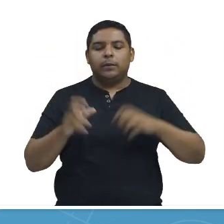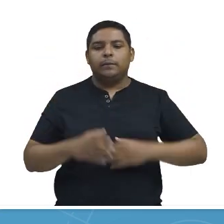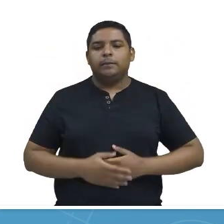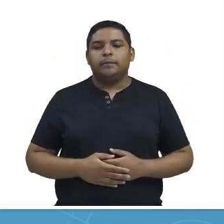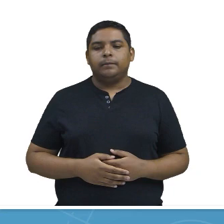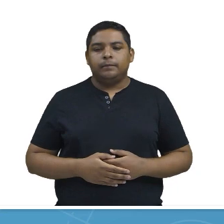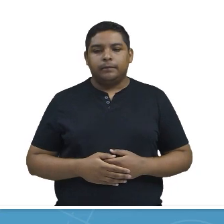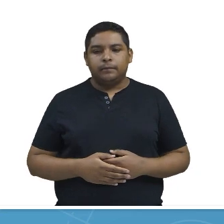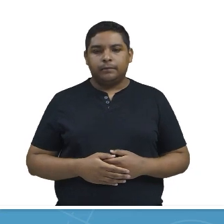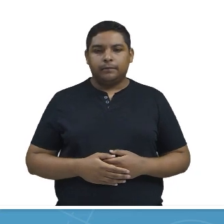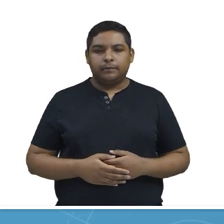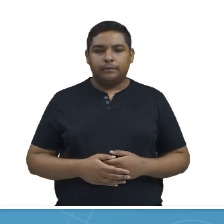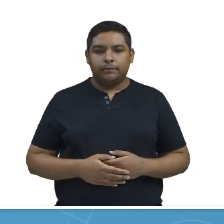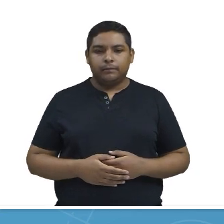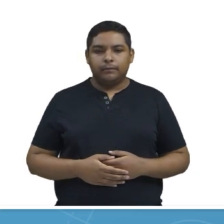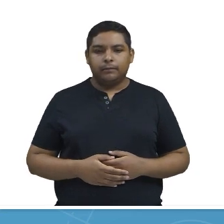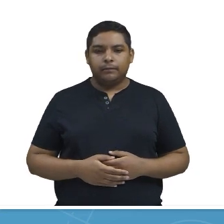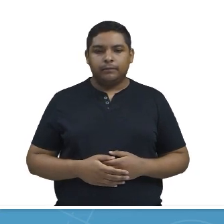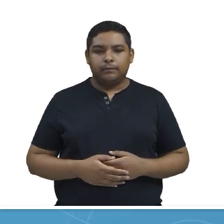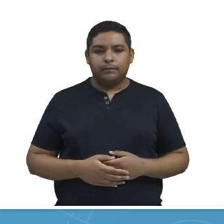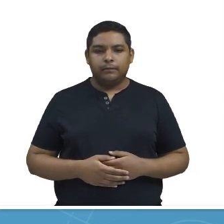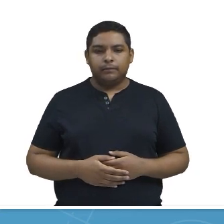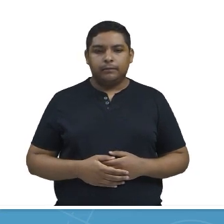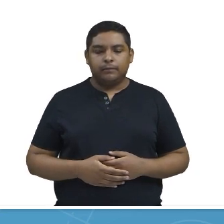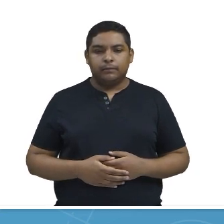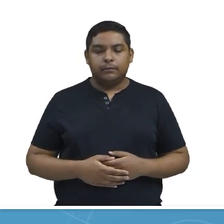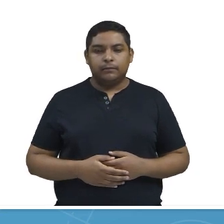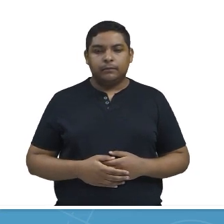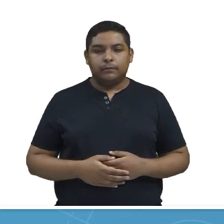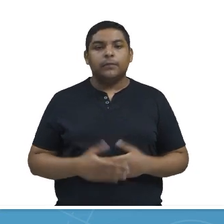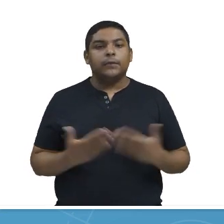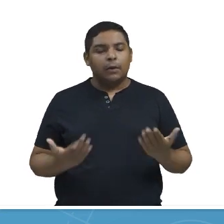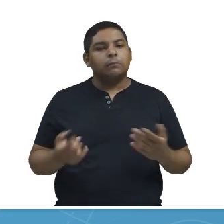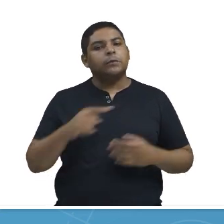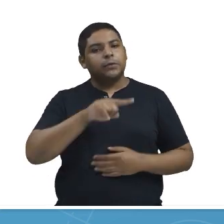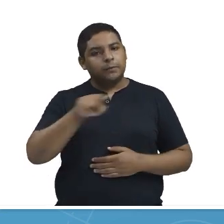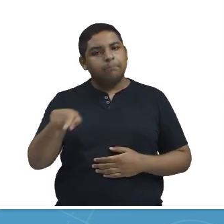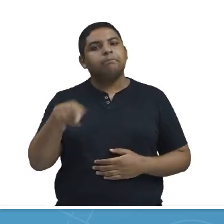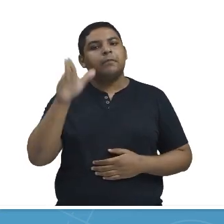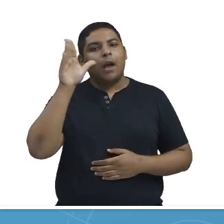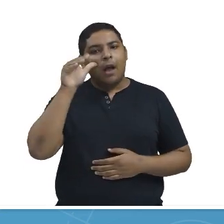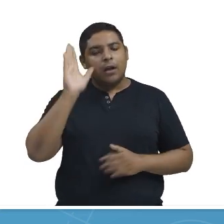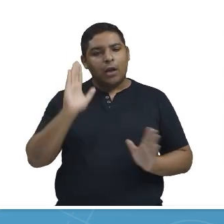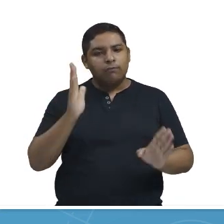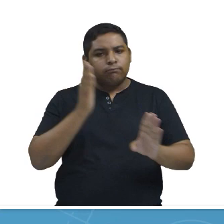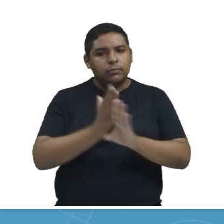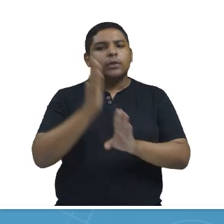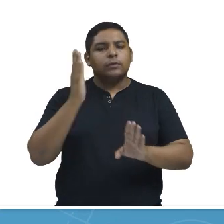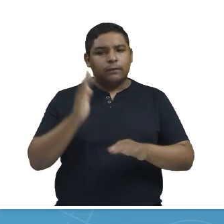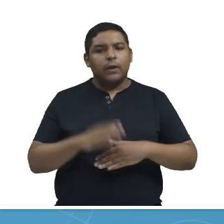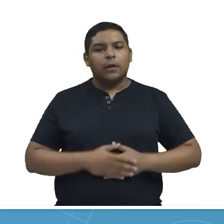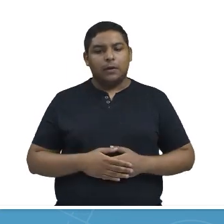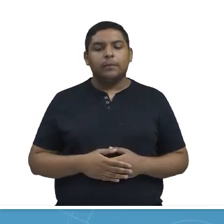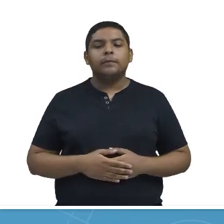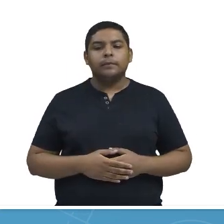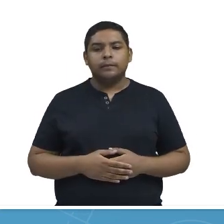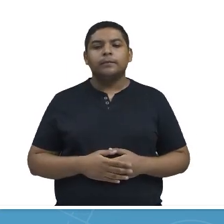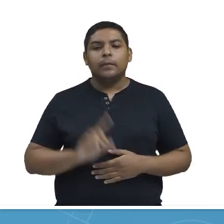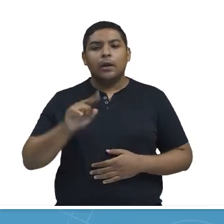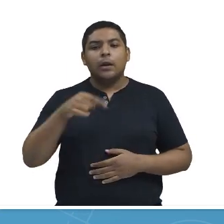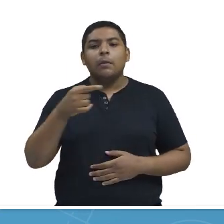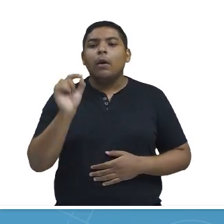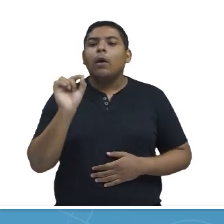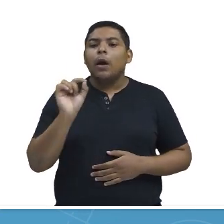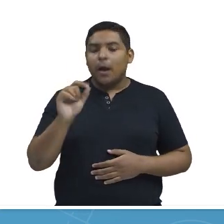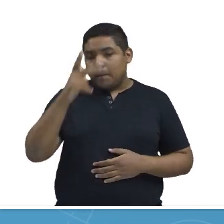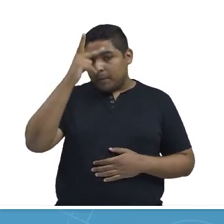Alert people to this topic. Tudo bem? Bom, então vocês puderam identificar este whose logo depois aí da pessoa que